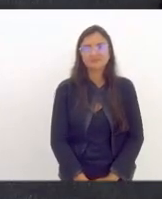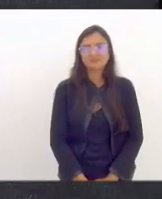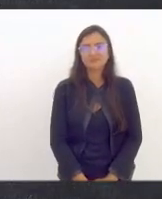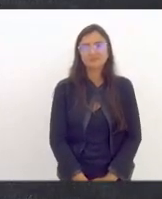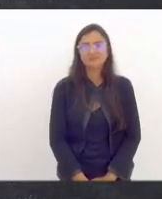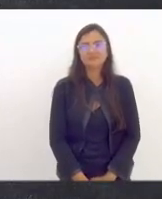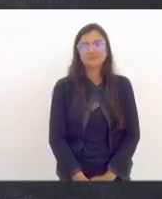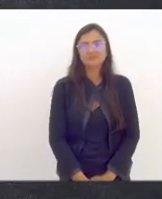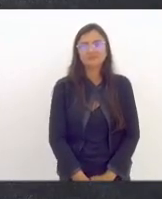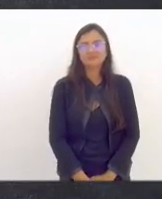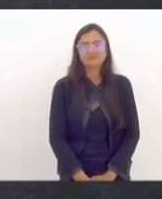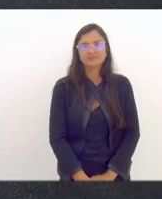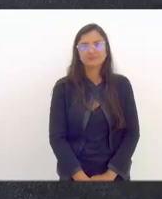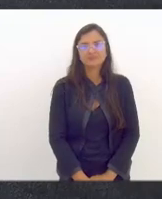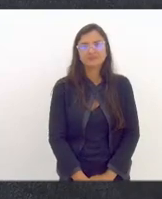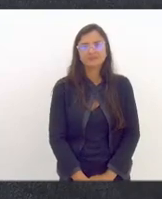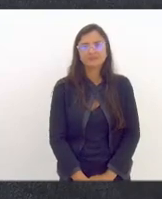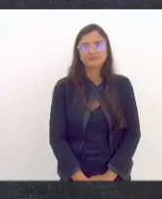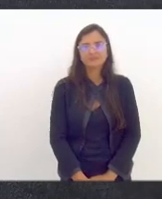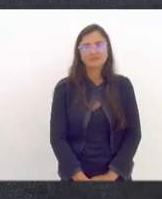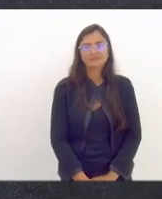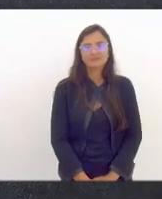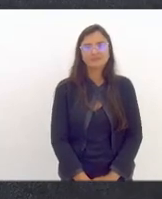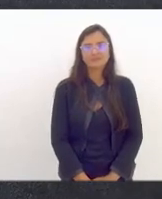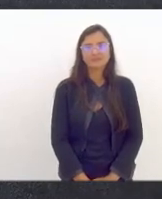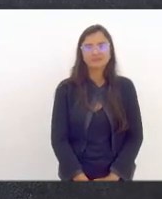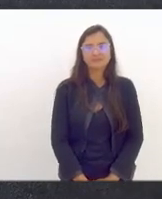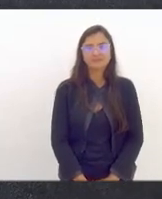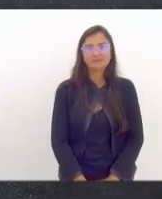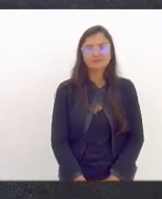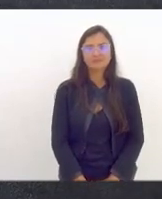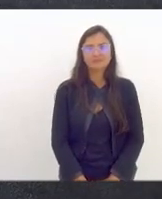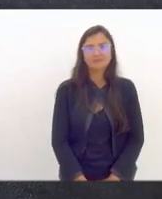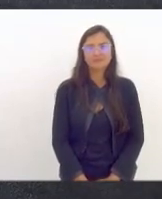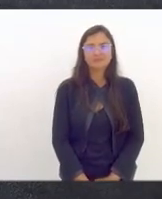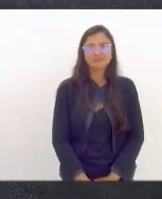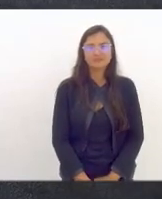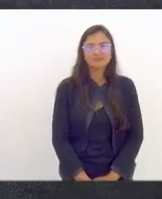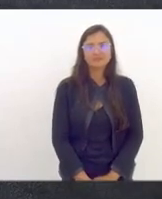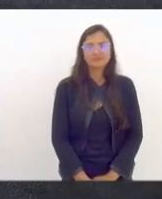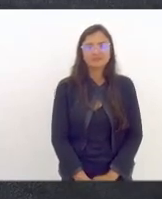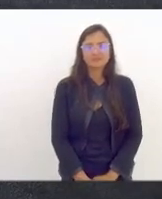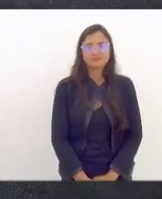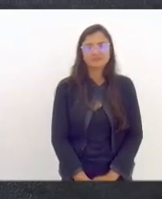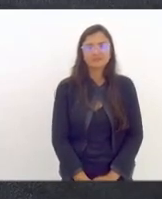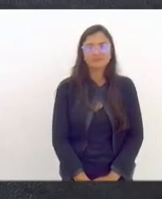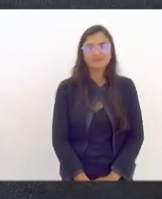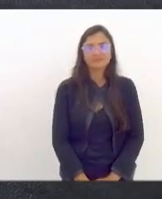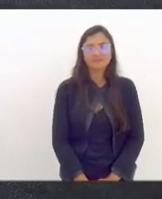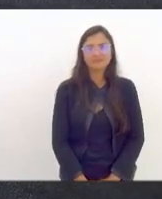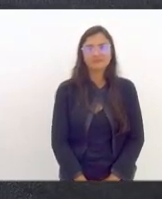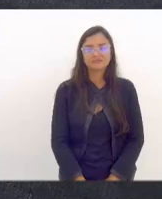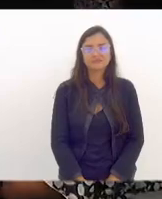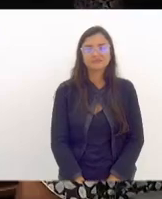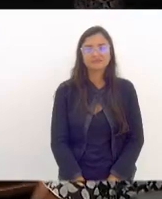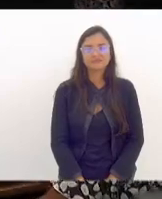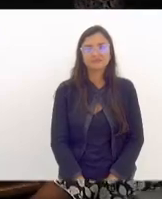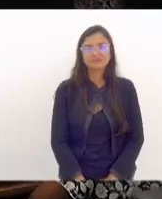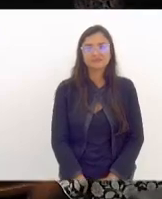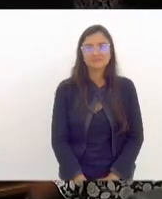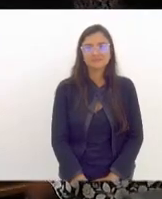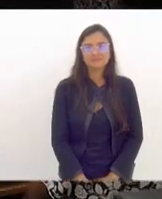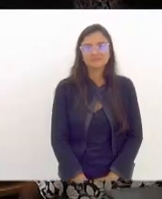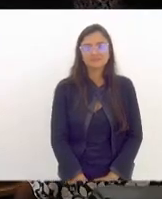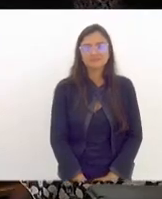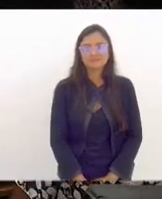tô ganhando abraço de Macaé nesse momento olha aí obrigado muito